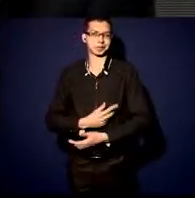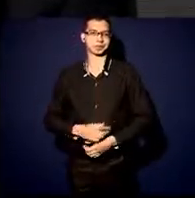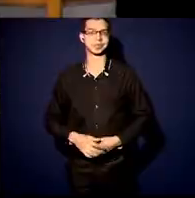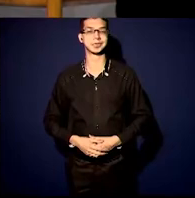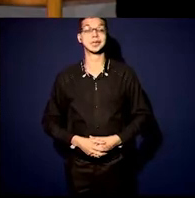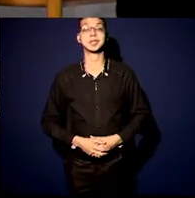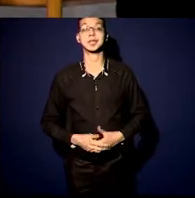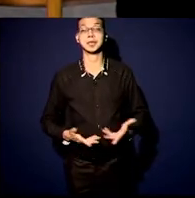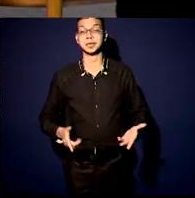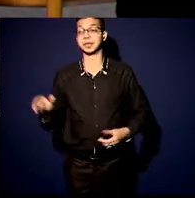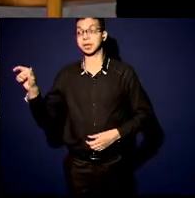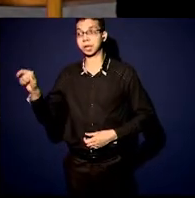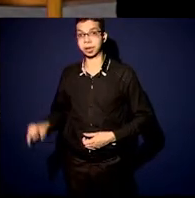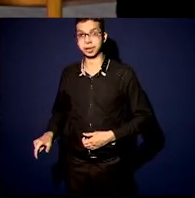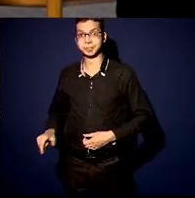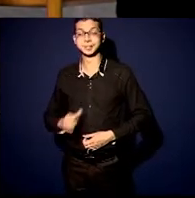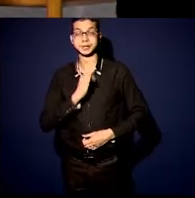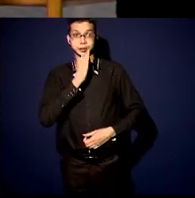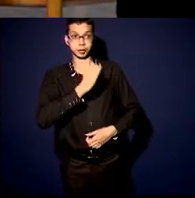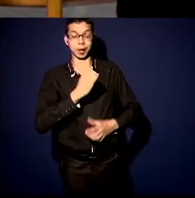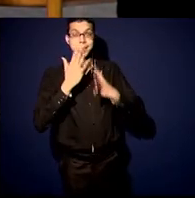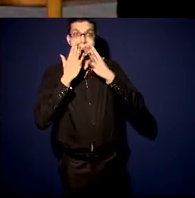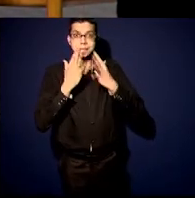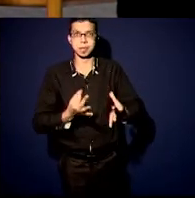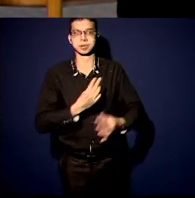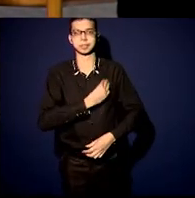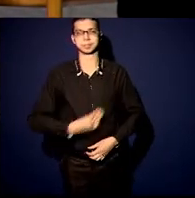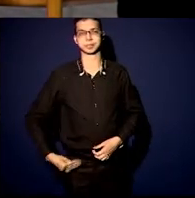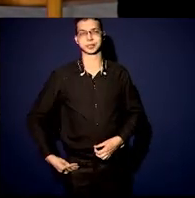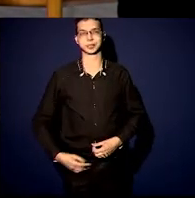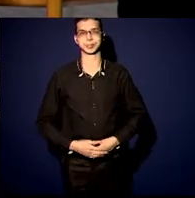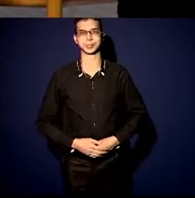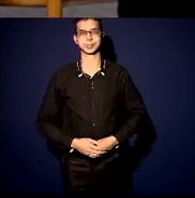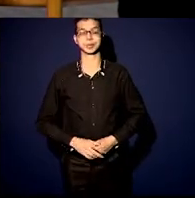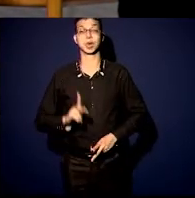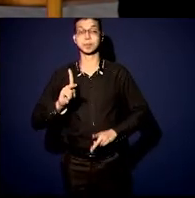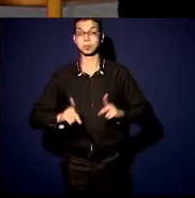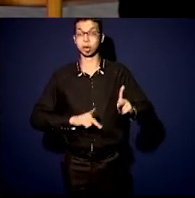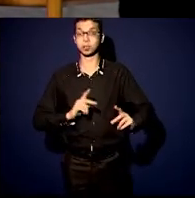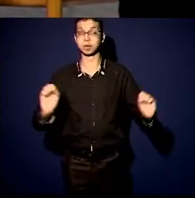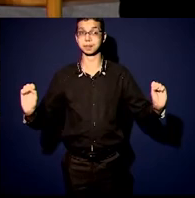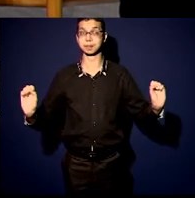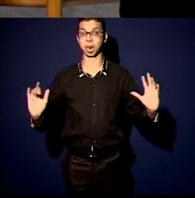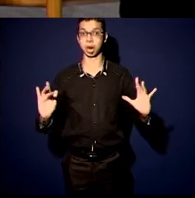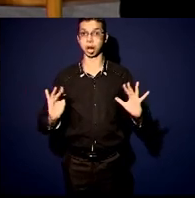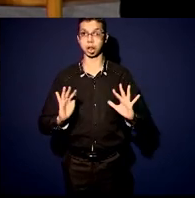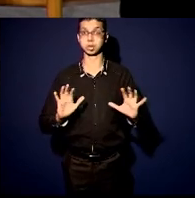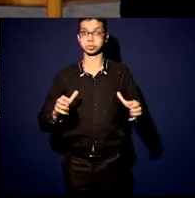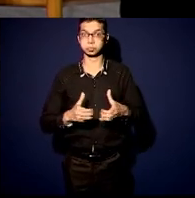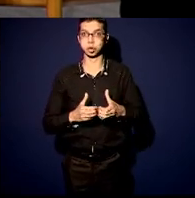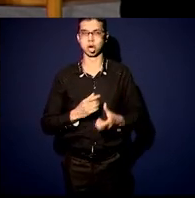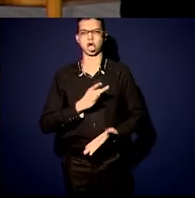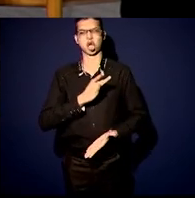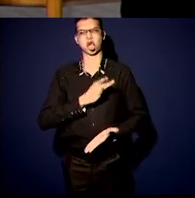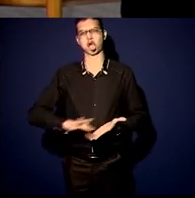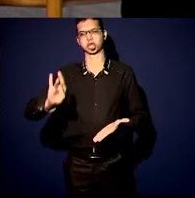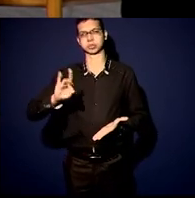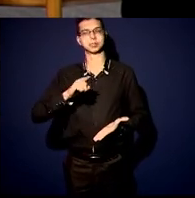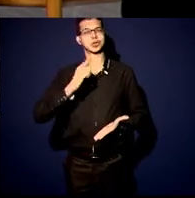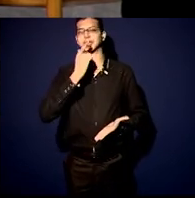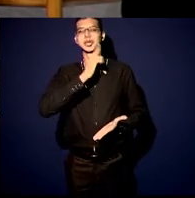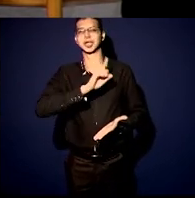seguinte preste atenção Ministro o povo só se reúne para odiar você não vai conseguir